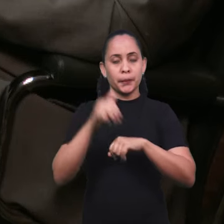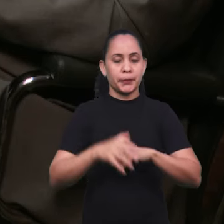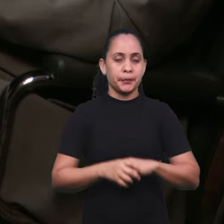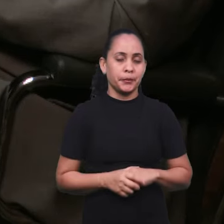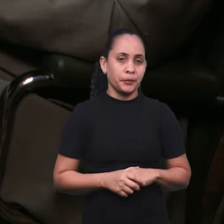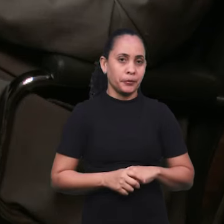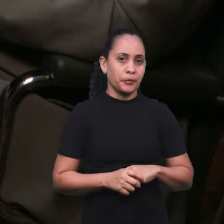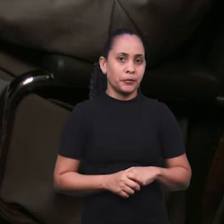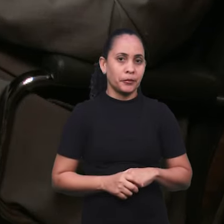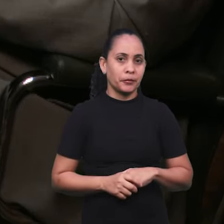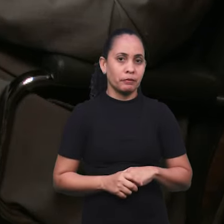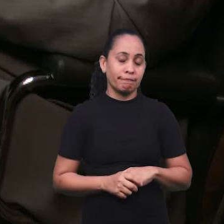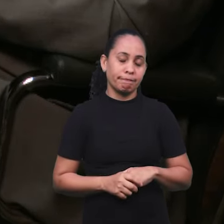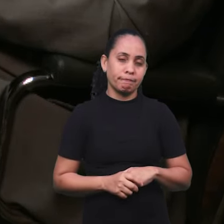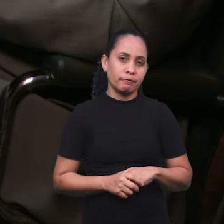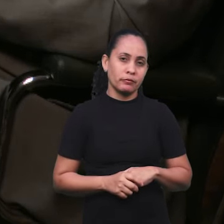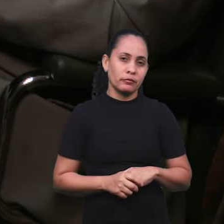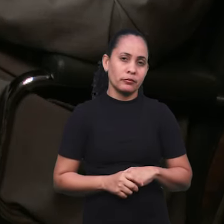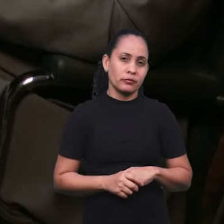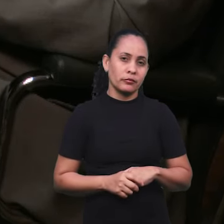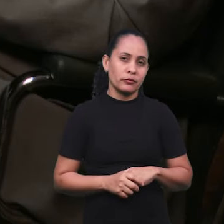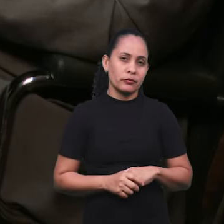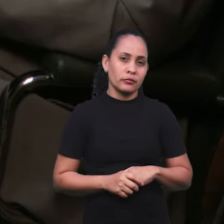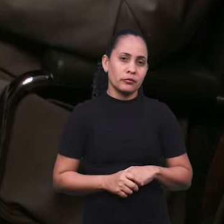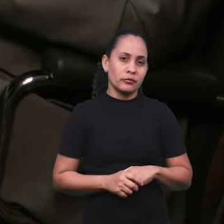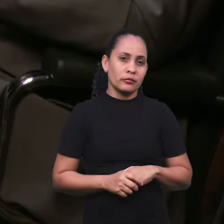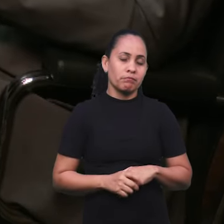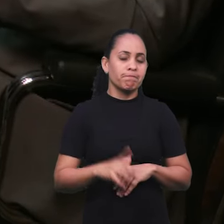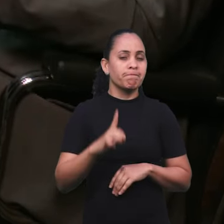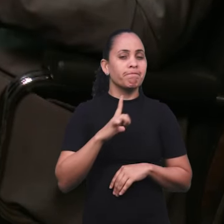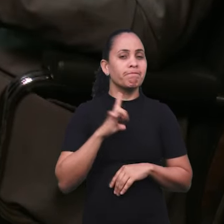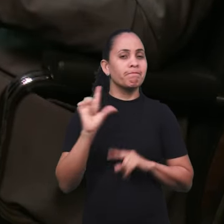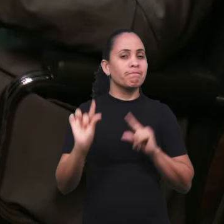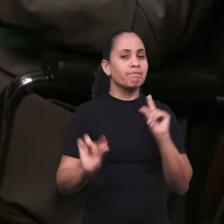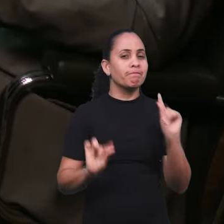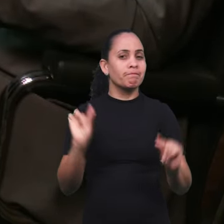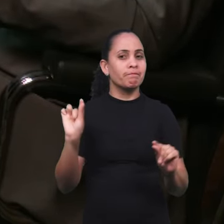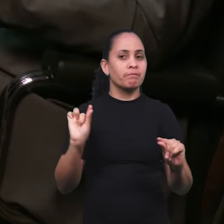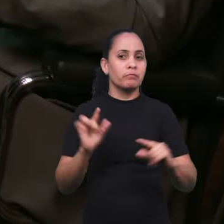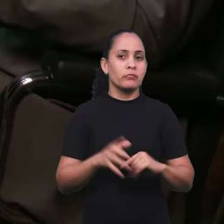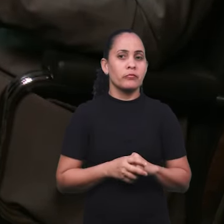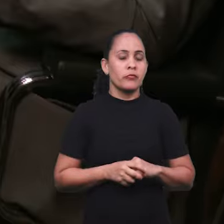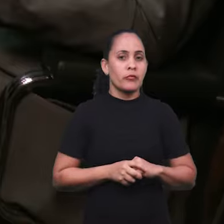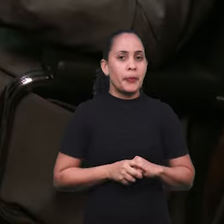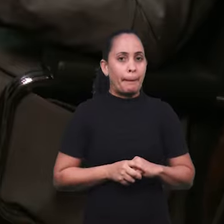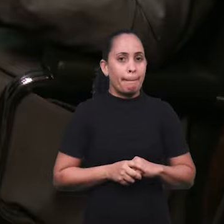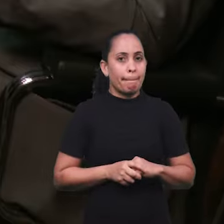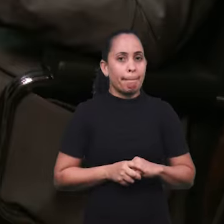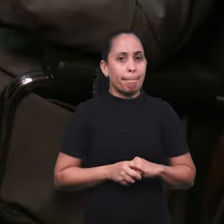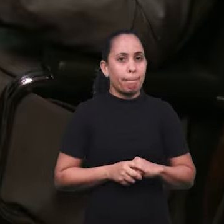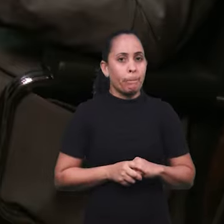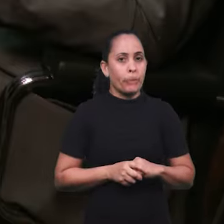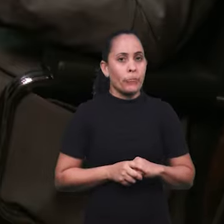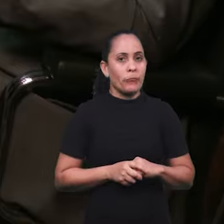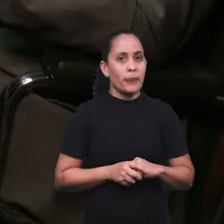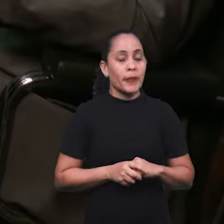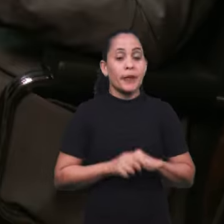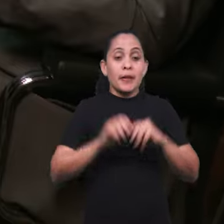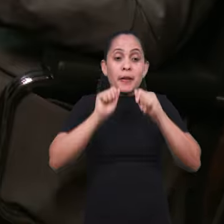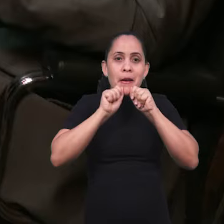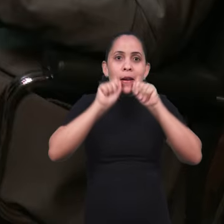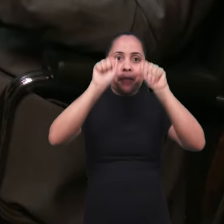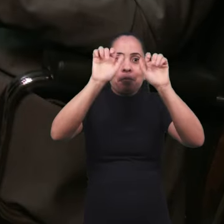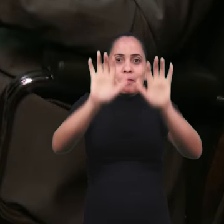vez. Isso. Quer dizer, mas você tem assim, uma realidade em que